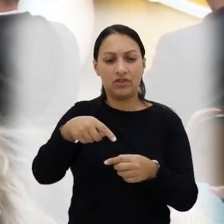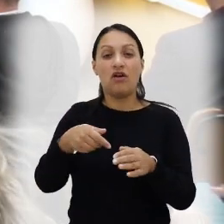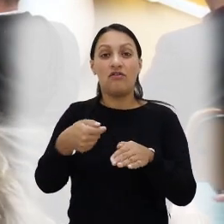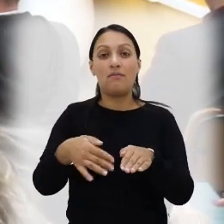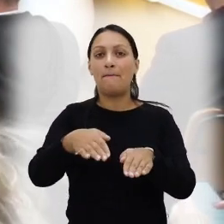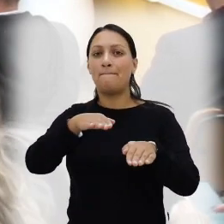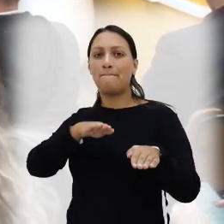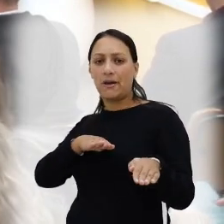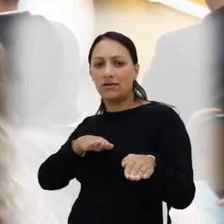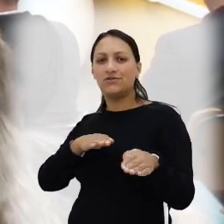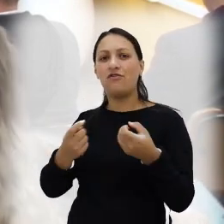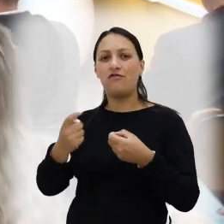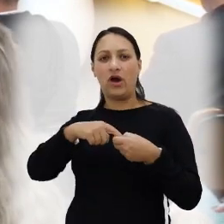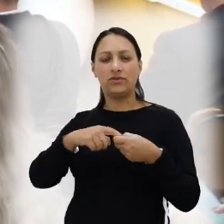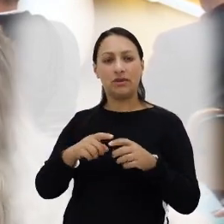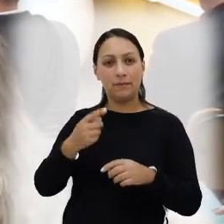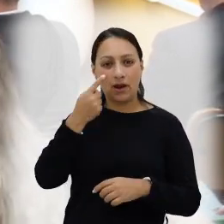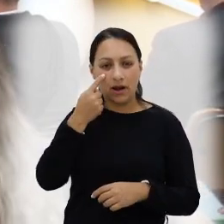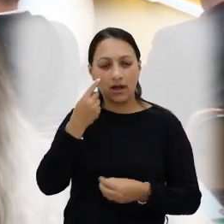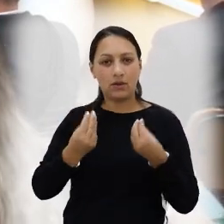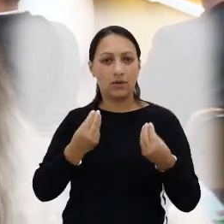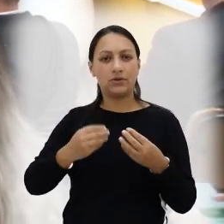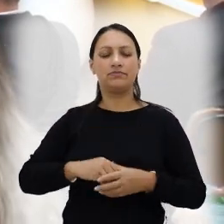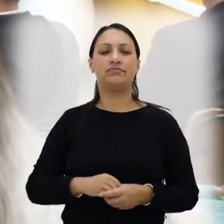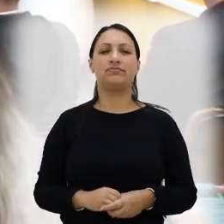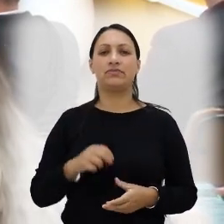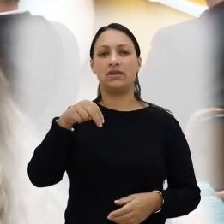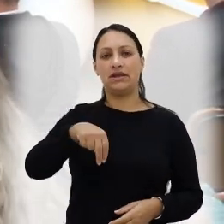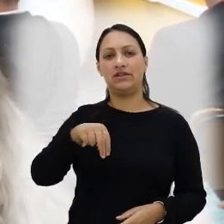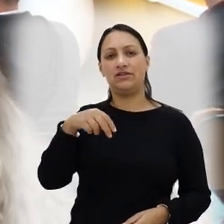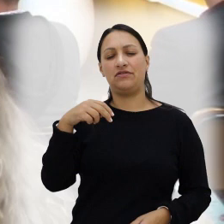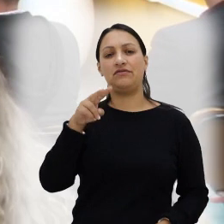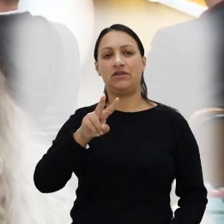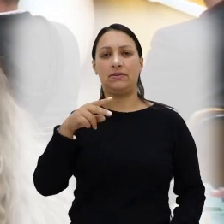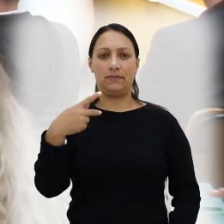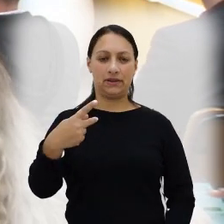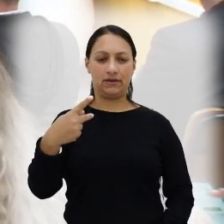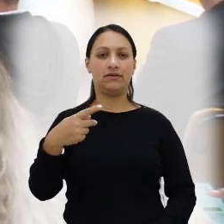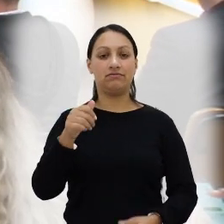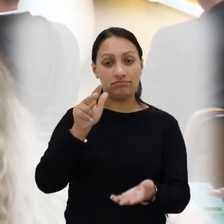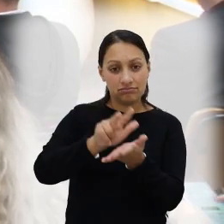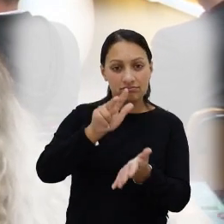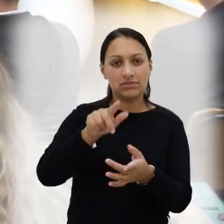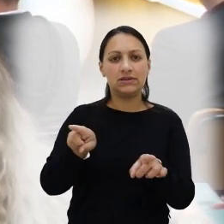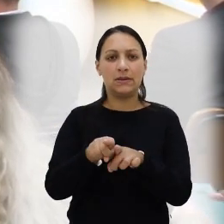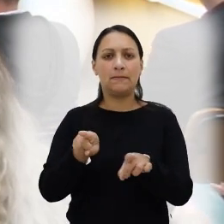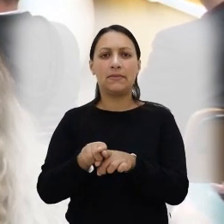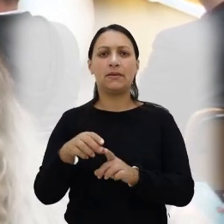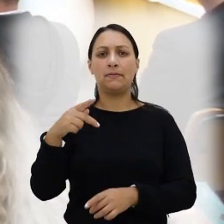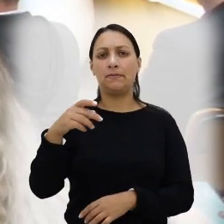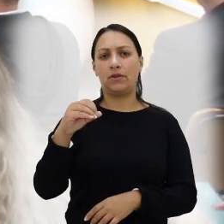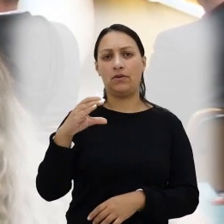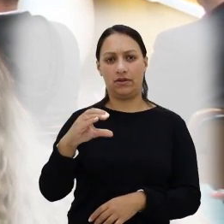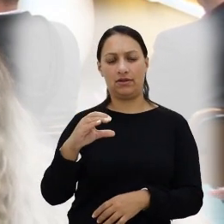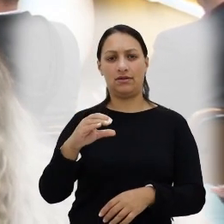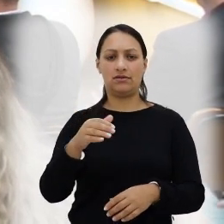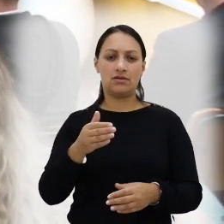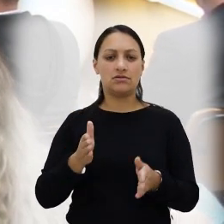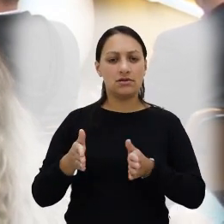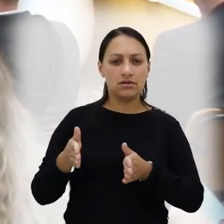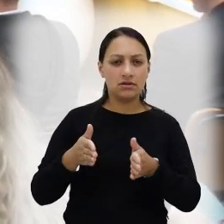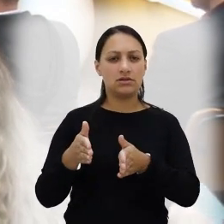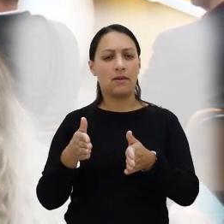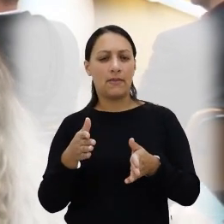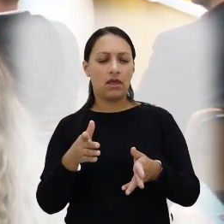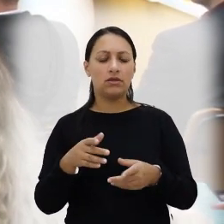atrás. MVP validado e alguma sinalização de POC em andamento. E aqui eu